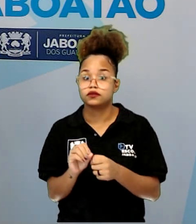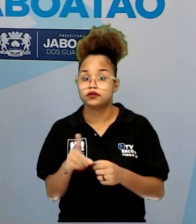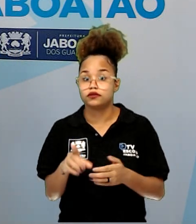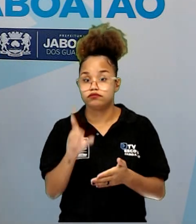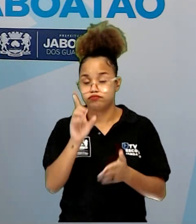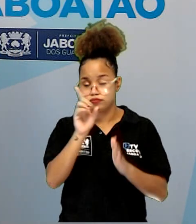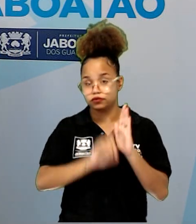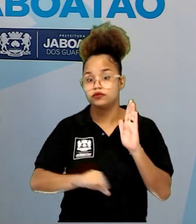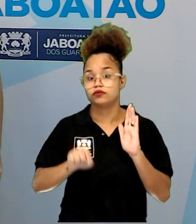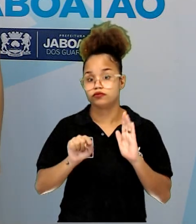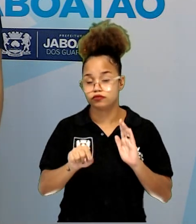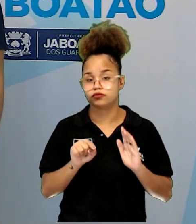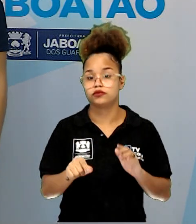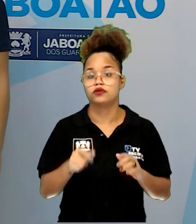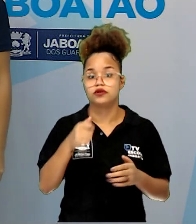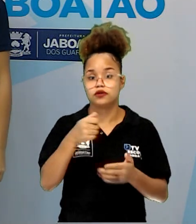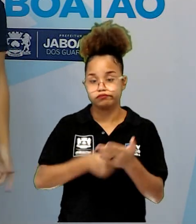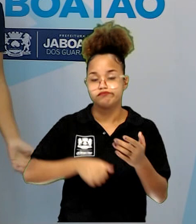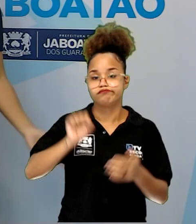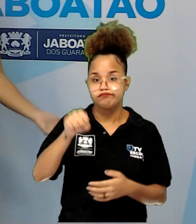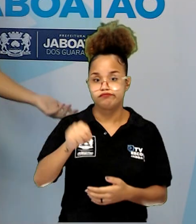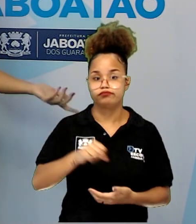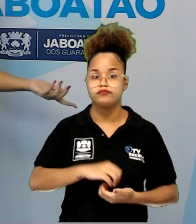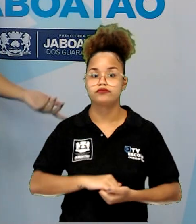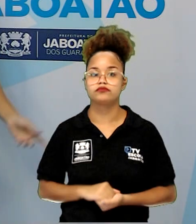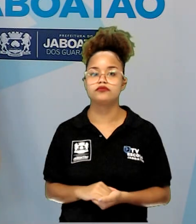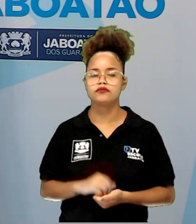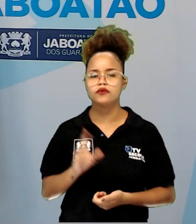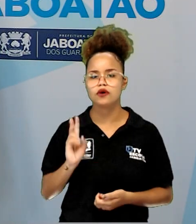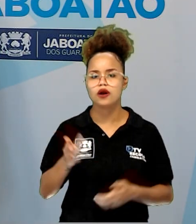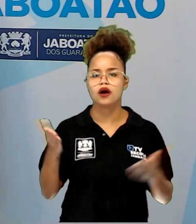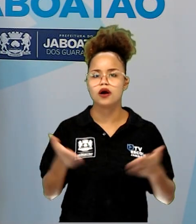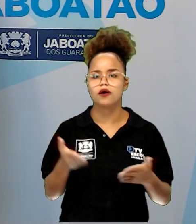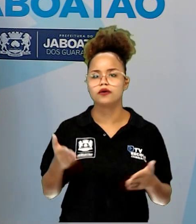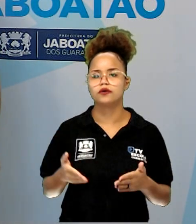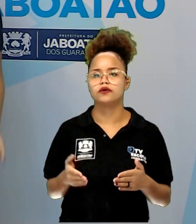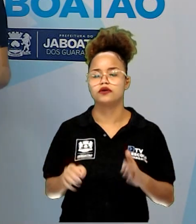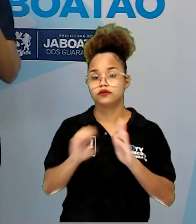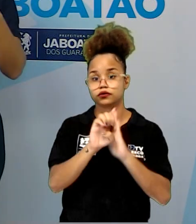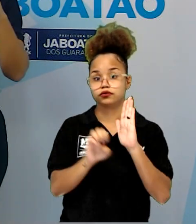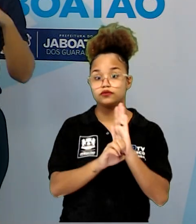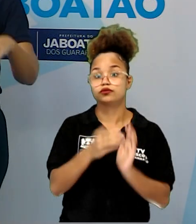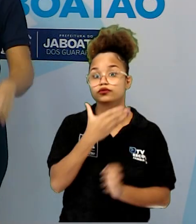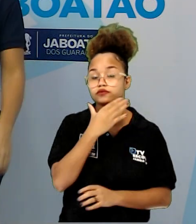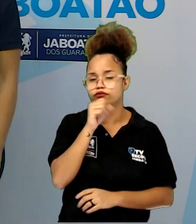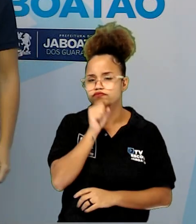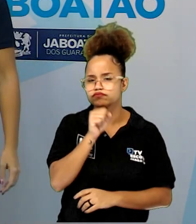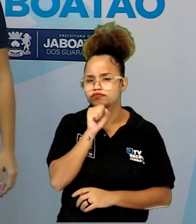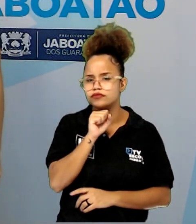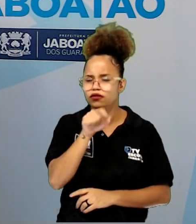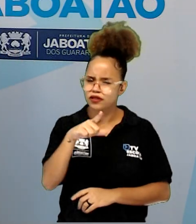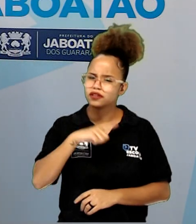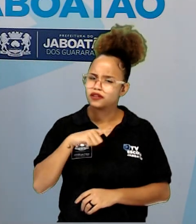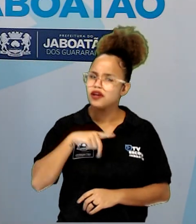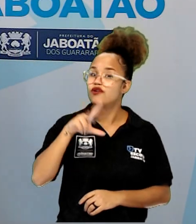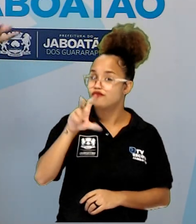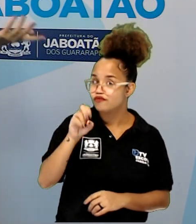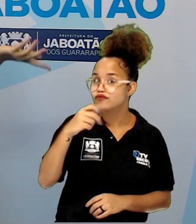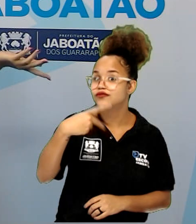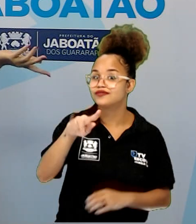aprovada. Continuando, vamos saber agora um pouco sobre o Estatuto do Idoso. Você tem vovô aí na sua